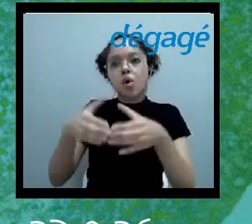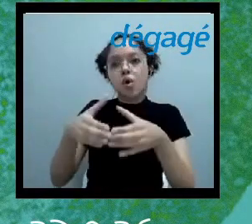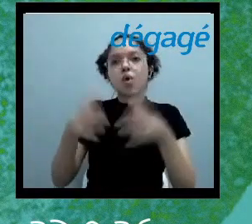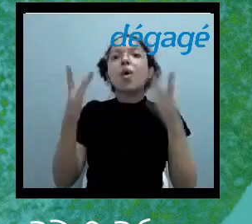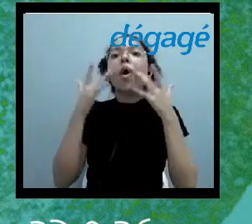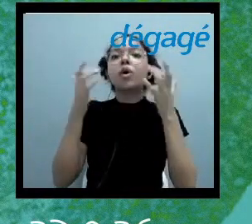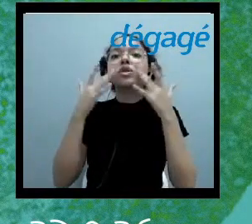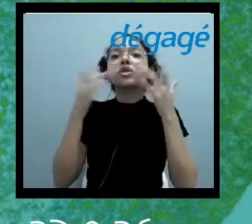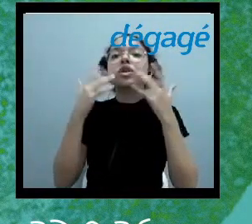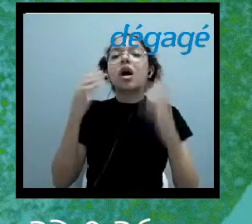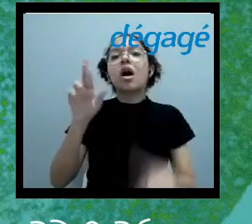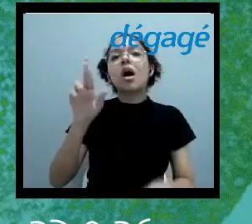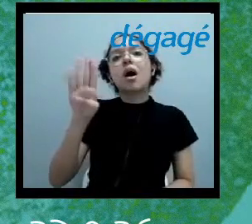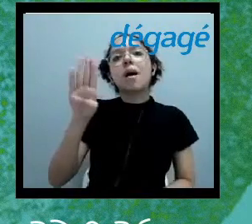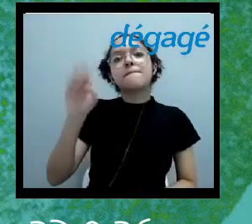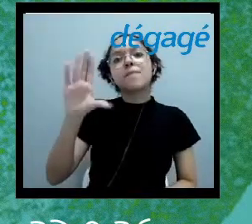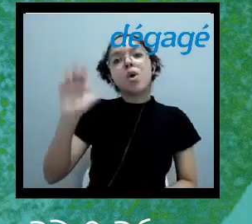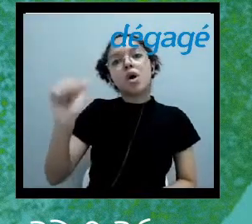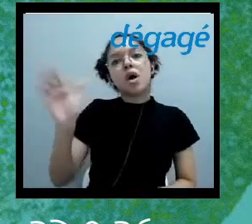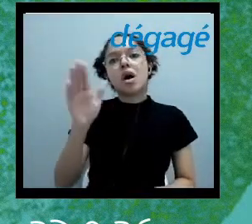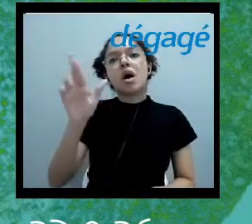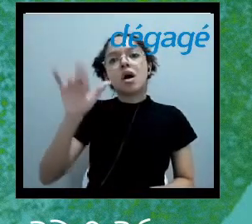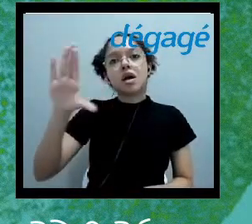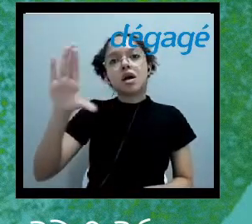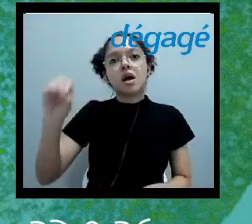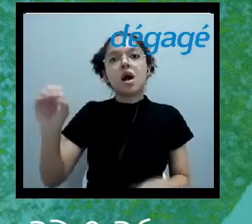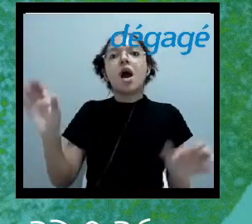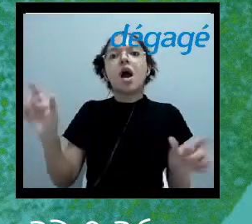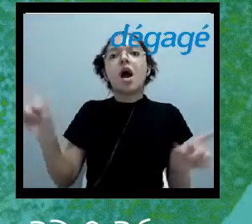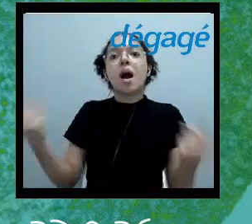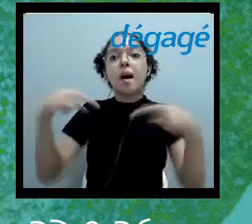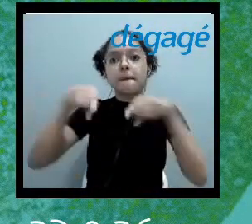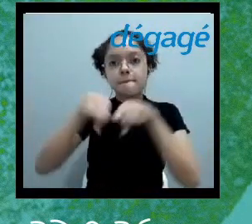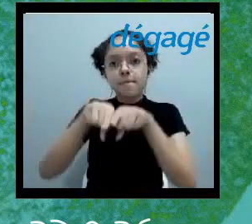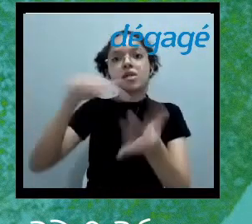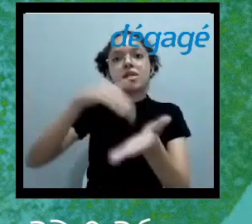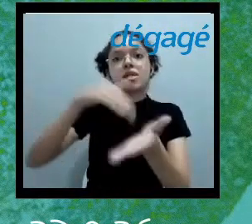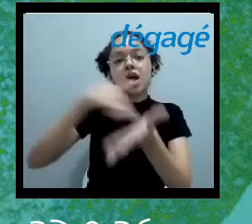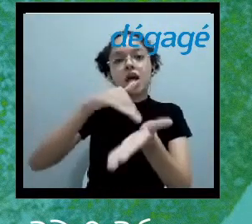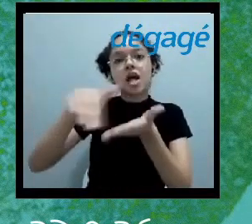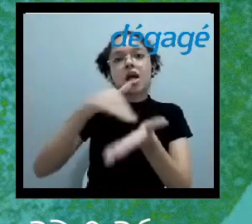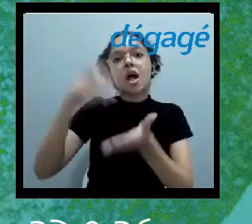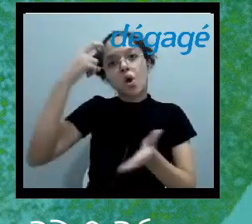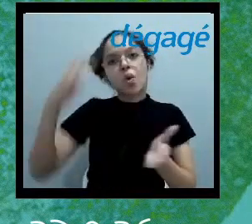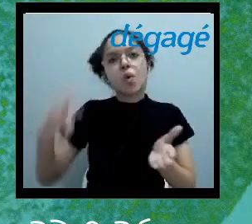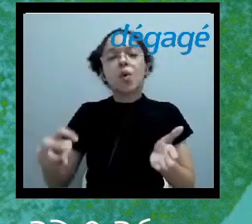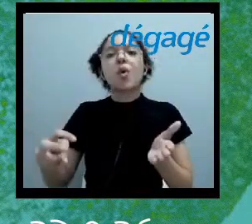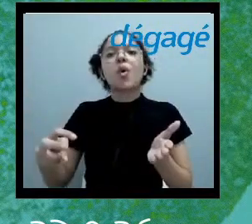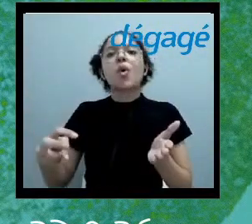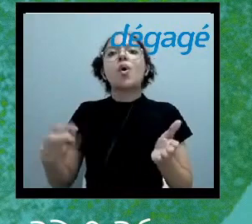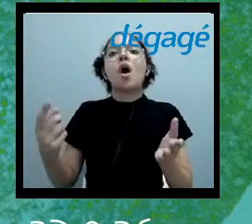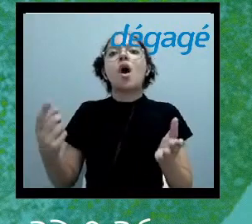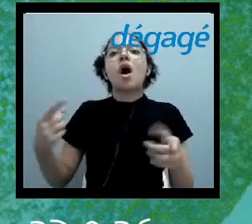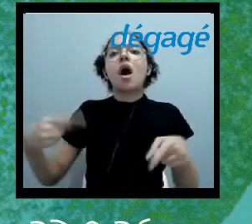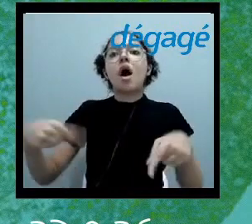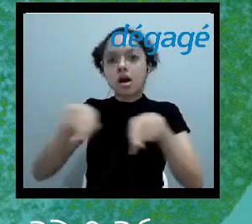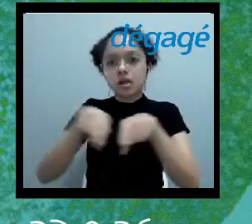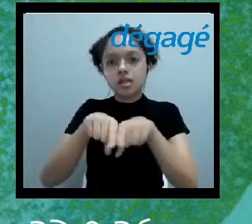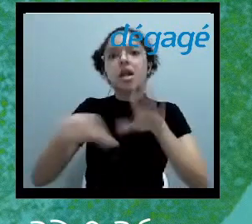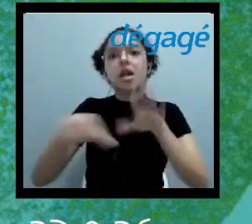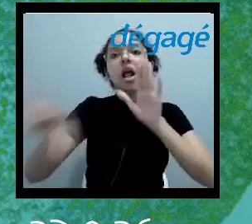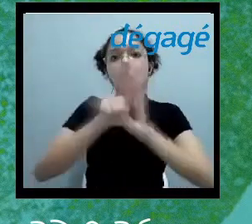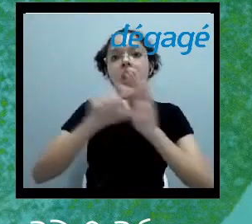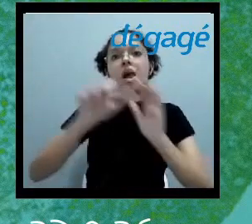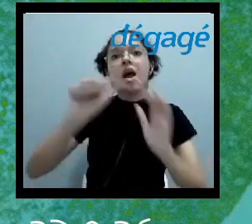Rica, com apoio da Secretaria da Cultura do Estado do Ceará, por meio da Lei Aldir Blanc, FEC,